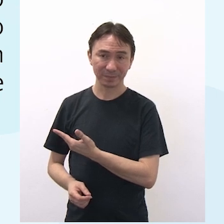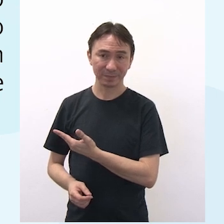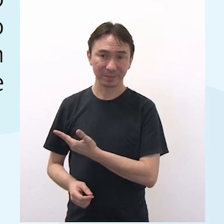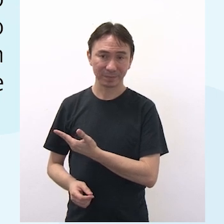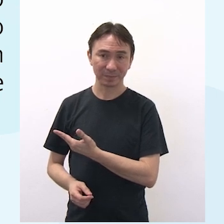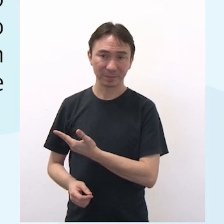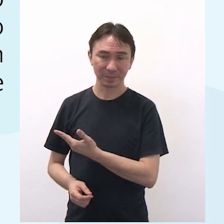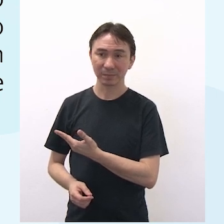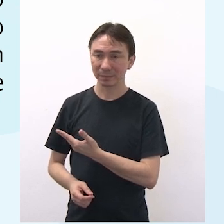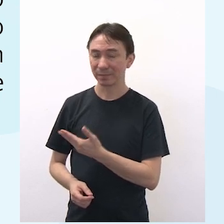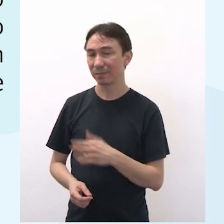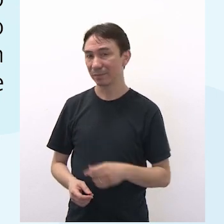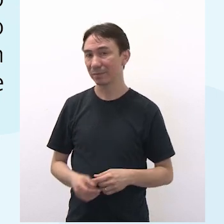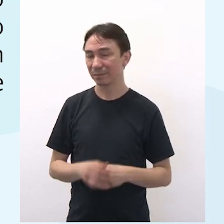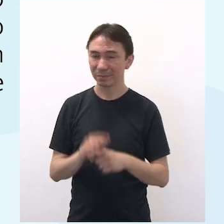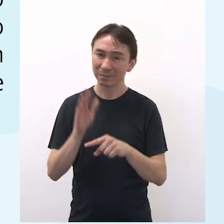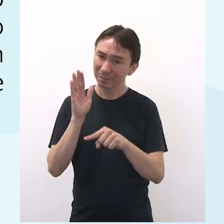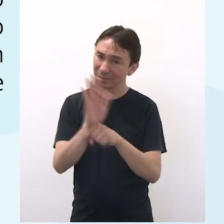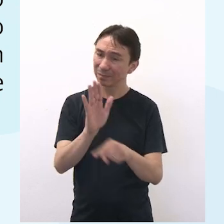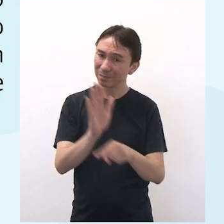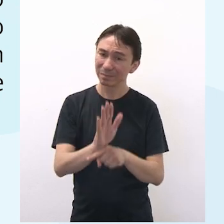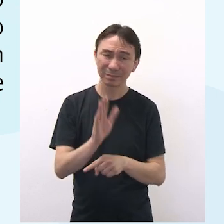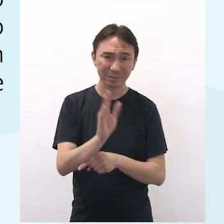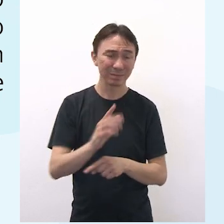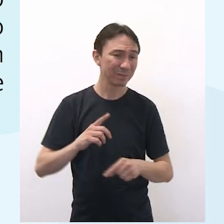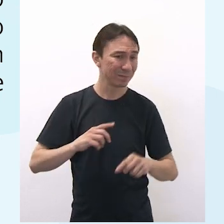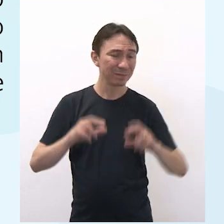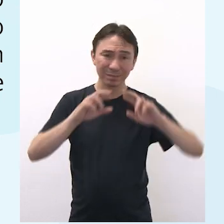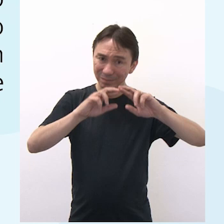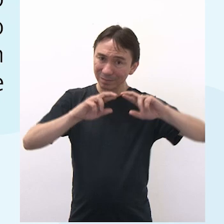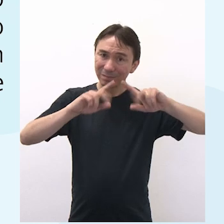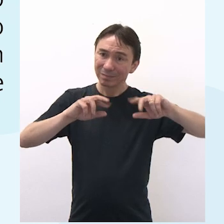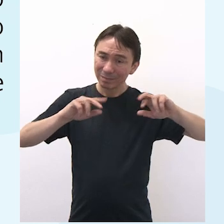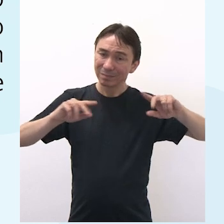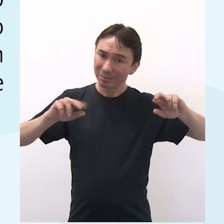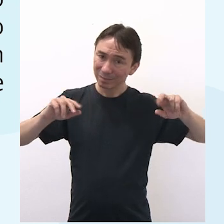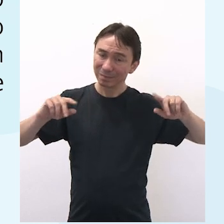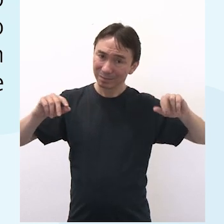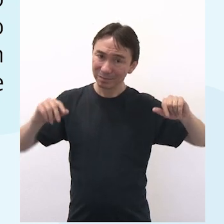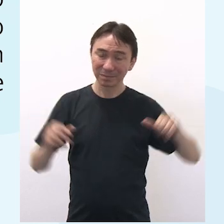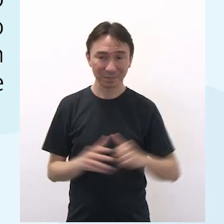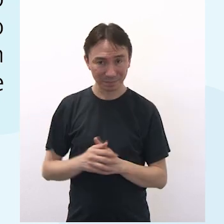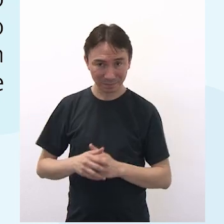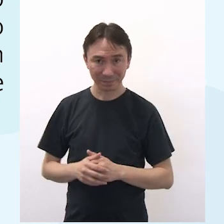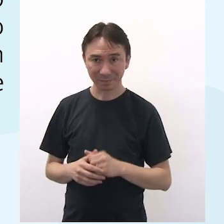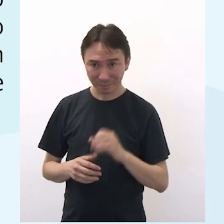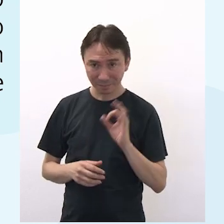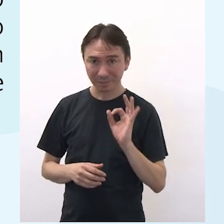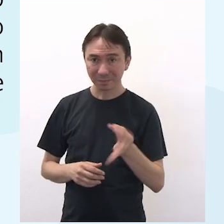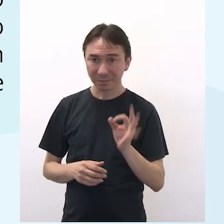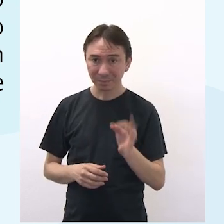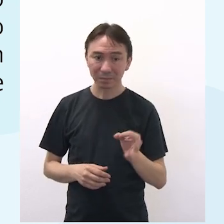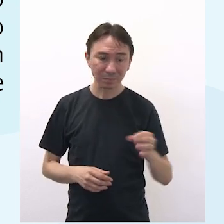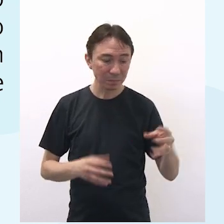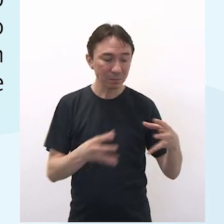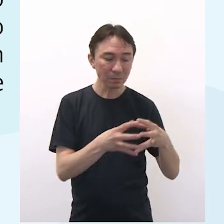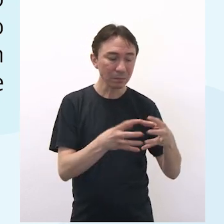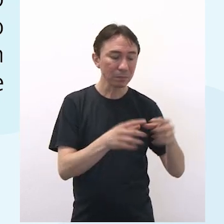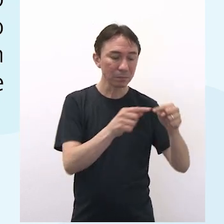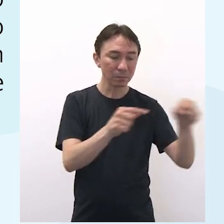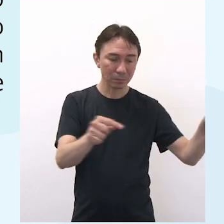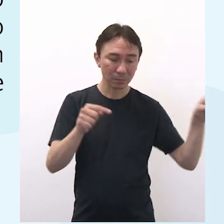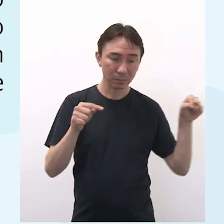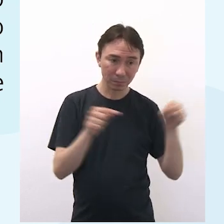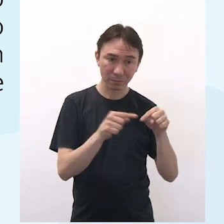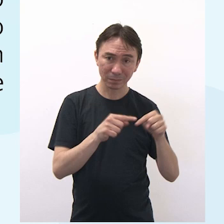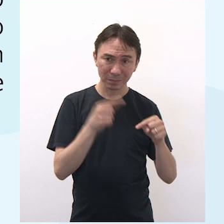olhar mais amplo sobre as múltiplas dimensões do desenvolvimento integral a serem consideradas pelo Conselho de Classe ano e série. Então,